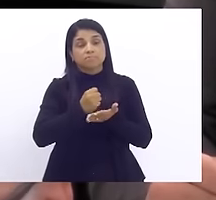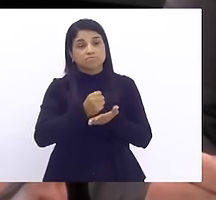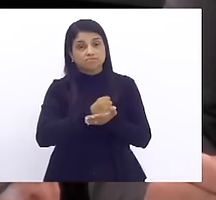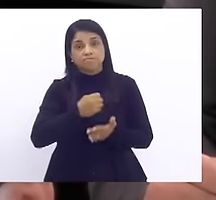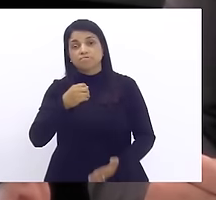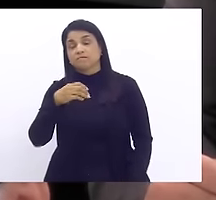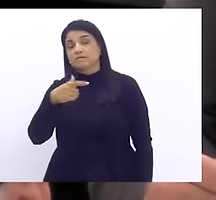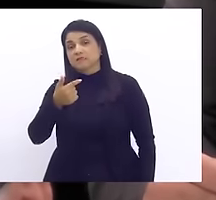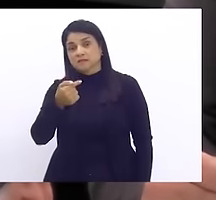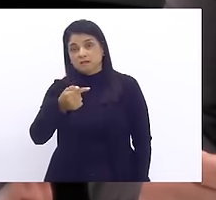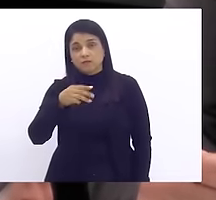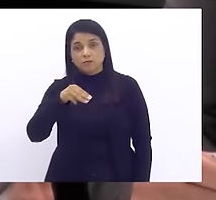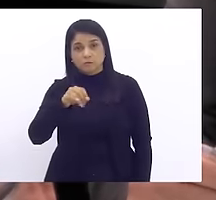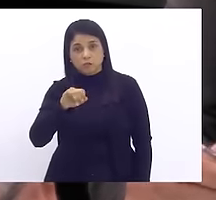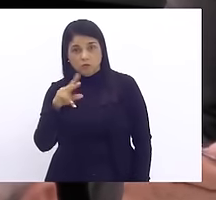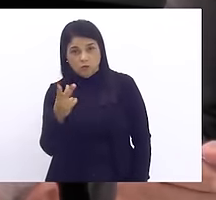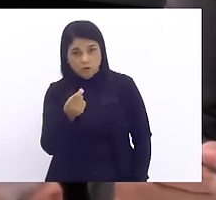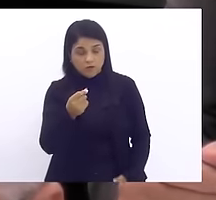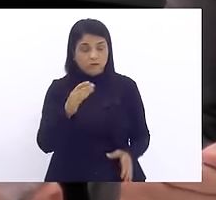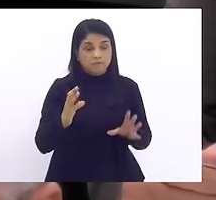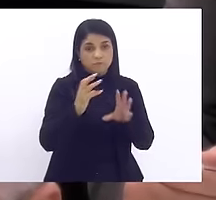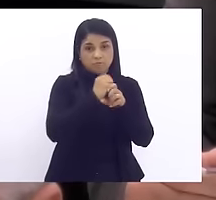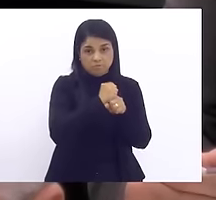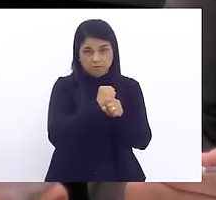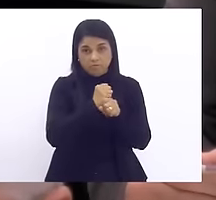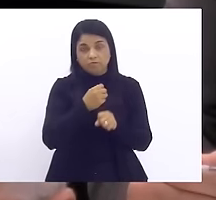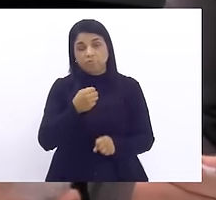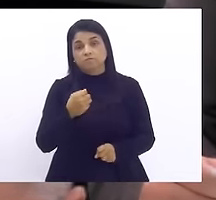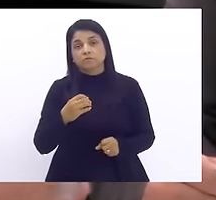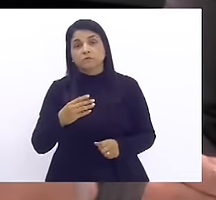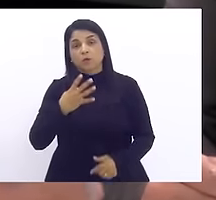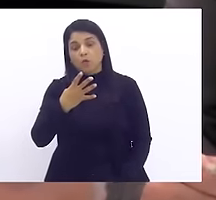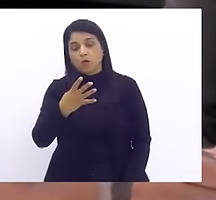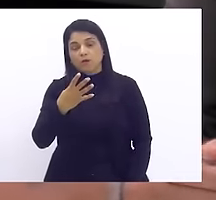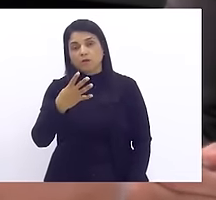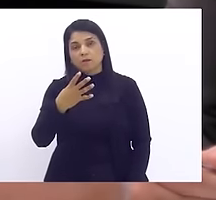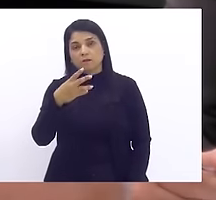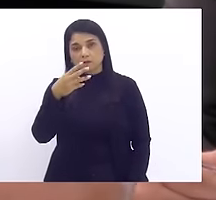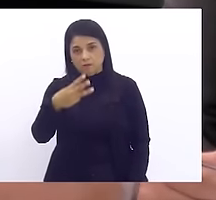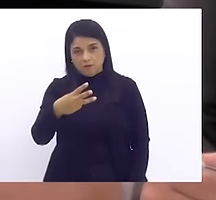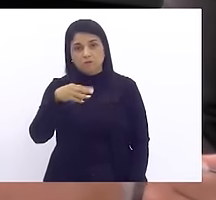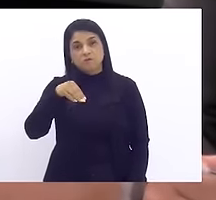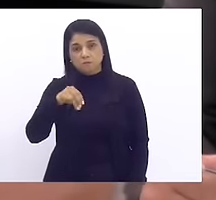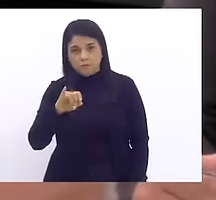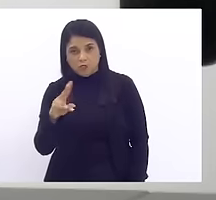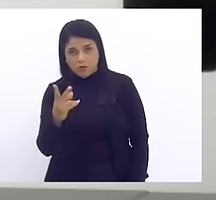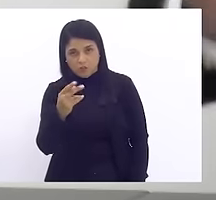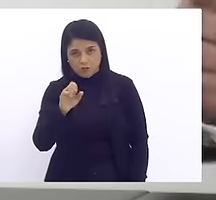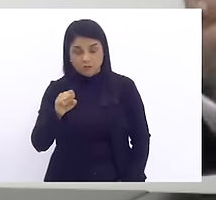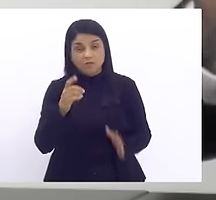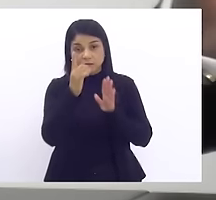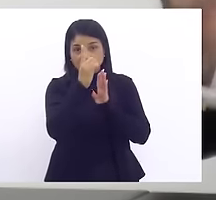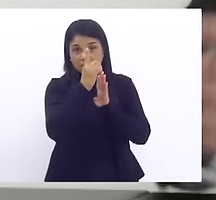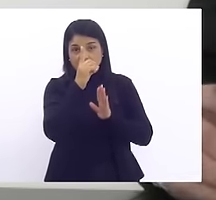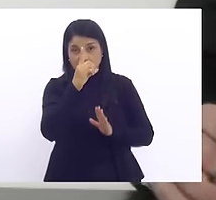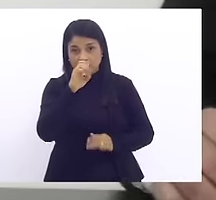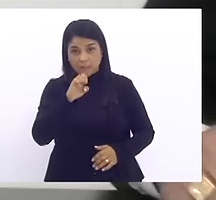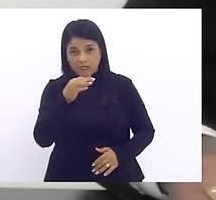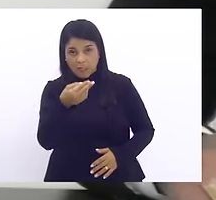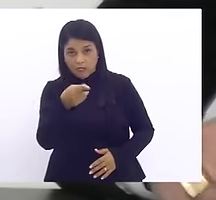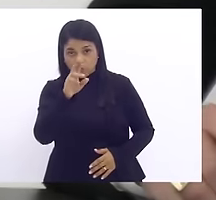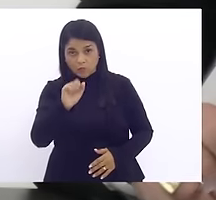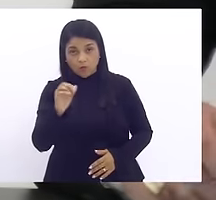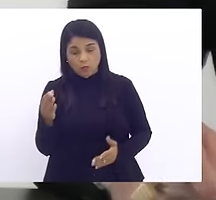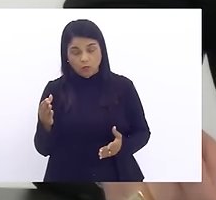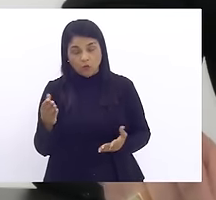milhões somados os 17 mais os 25 se chega aos 43 então o Detro hoje tem 43 milhões